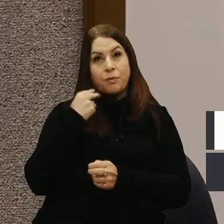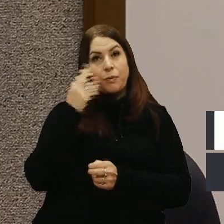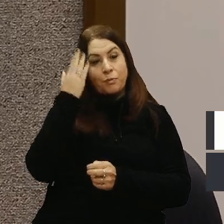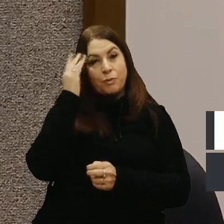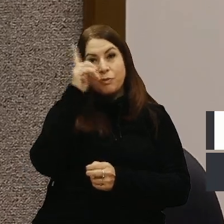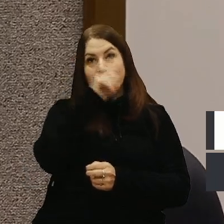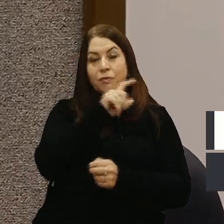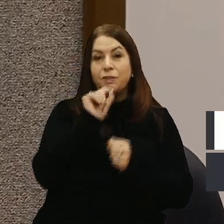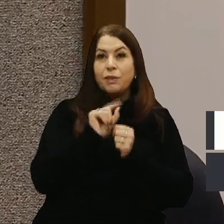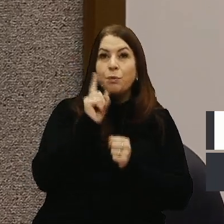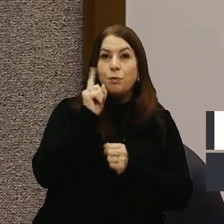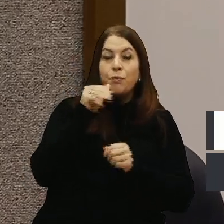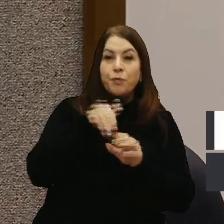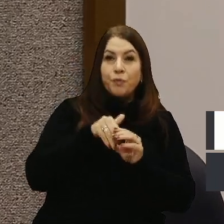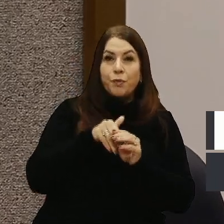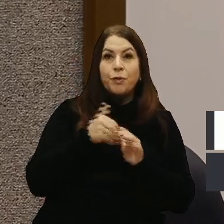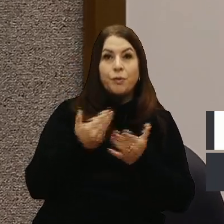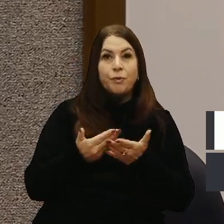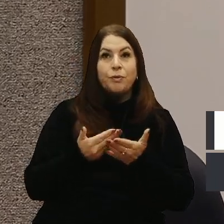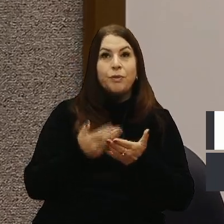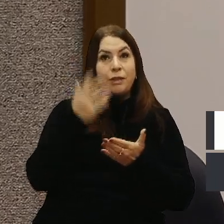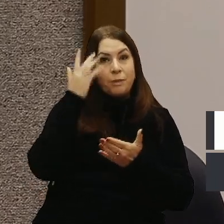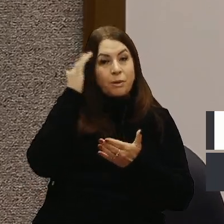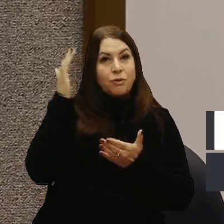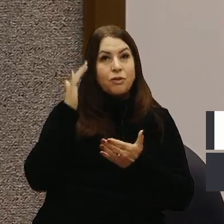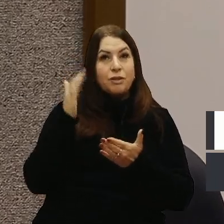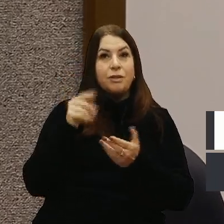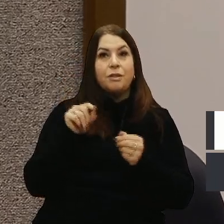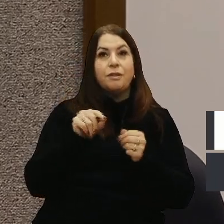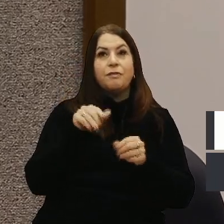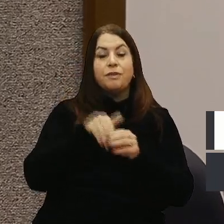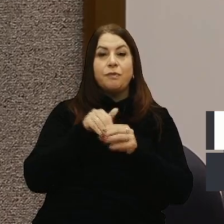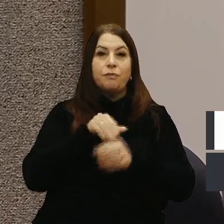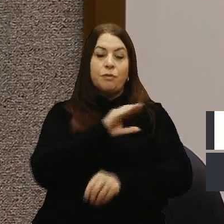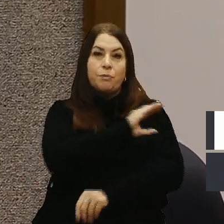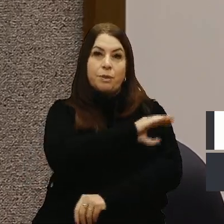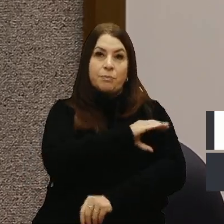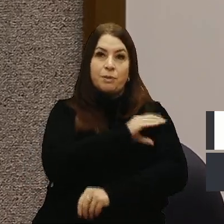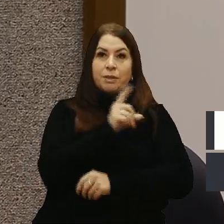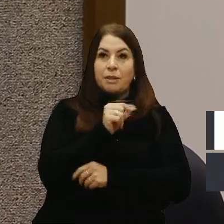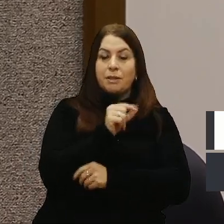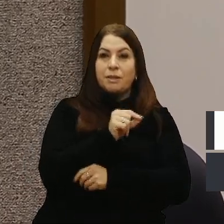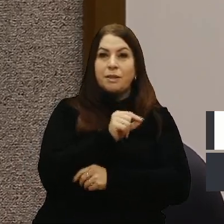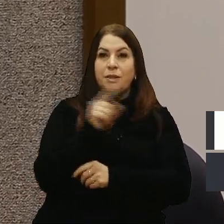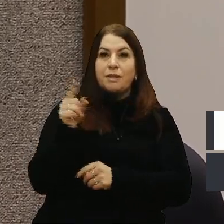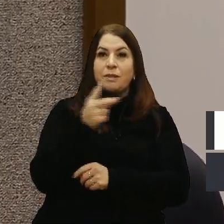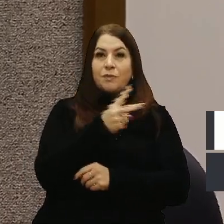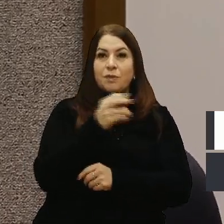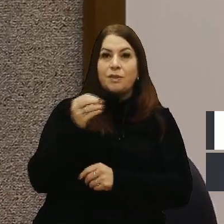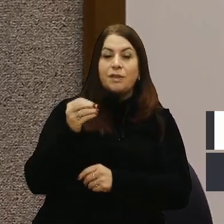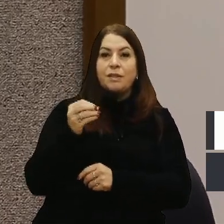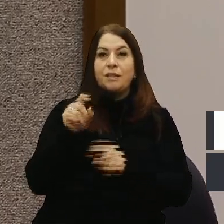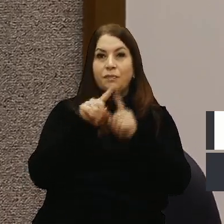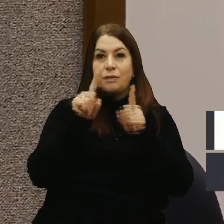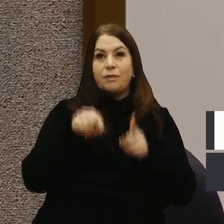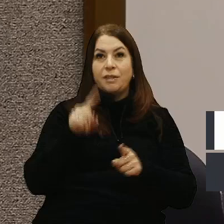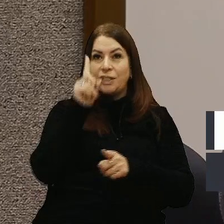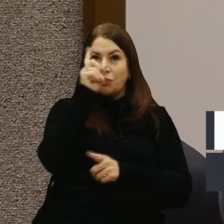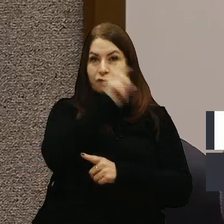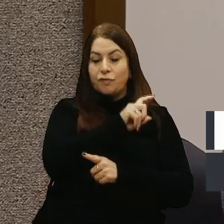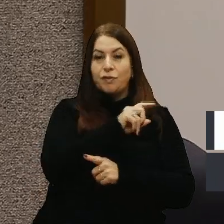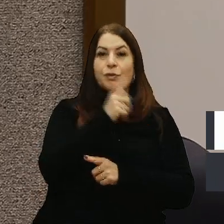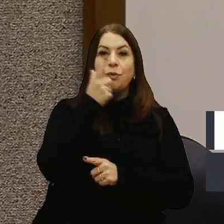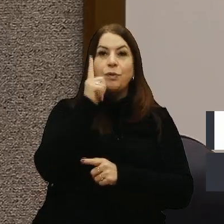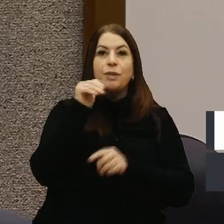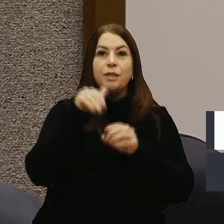difícil fazer um voto. Imagina fazer voto para a CIPA, que tem 10 candidatos e 200 funcionários. É muito difícil ser eleito na